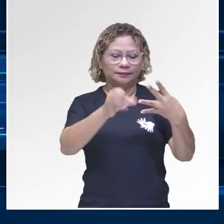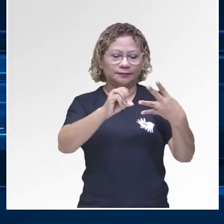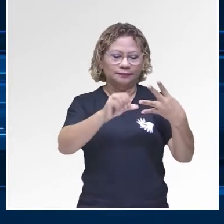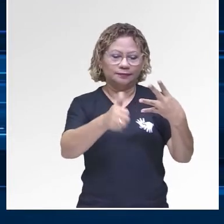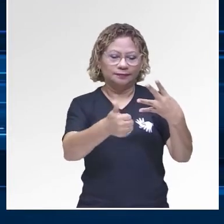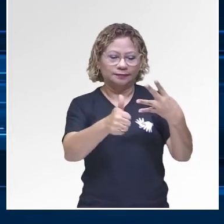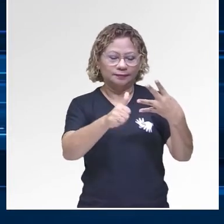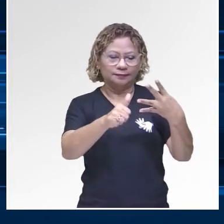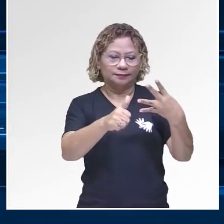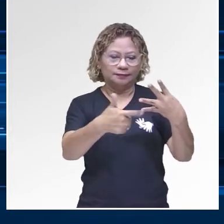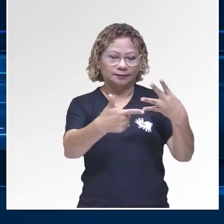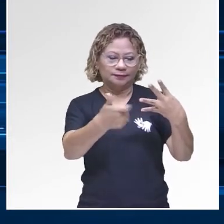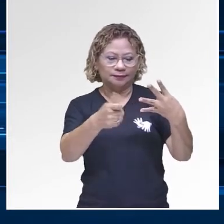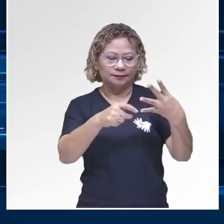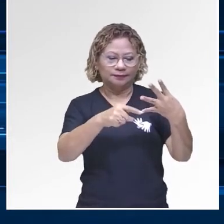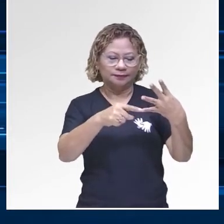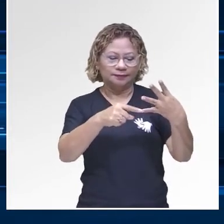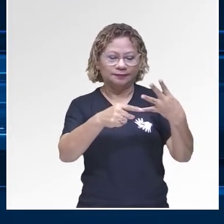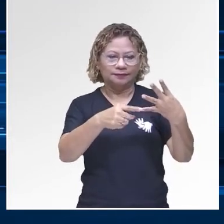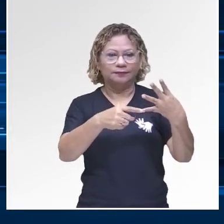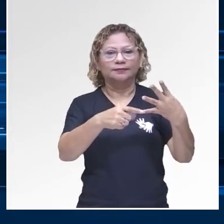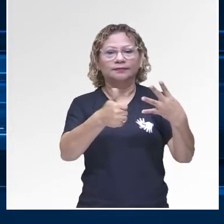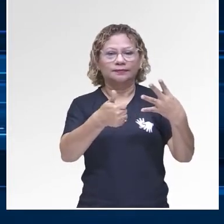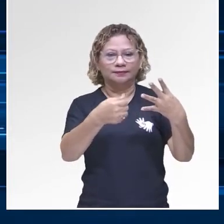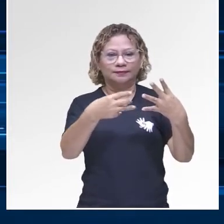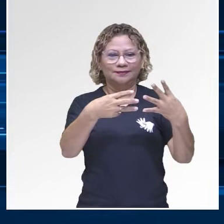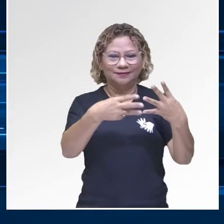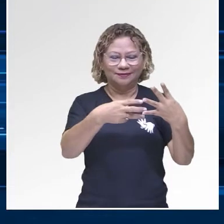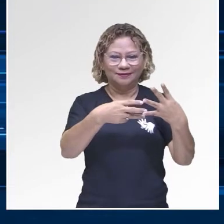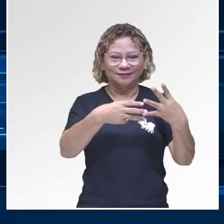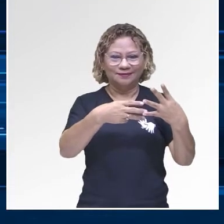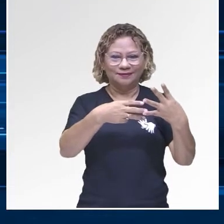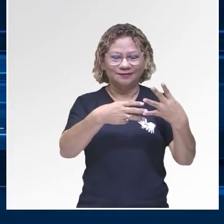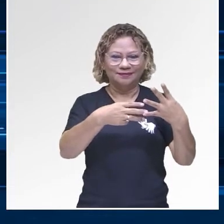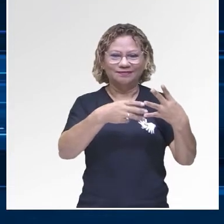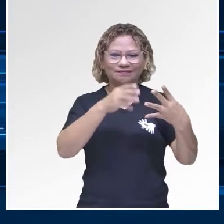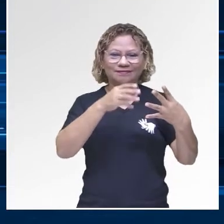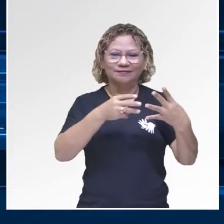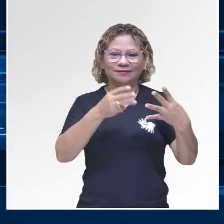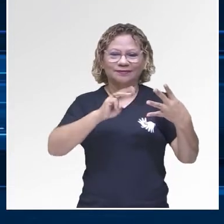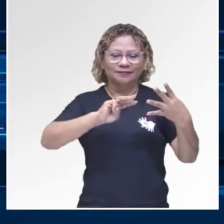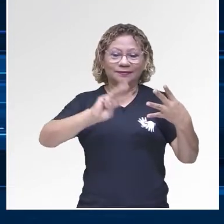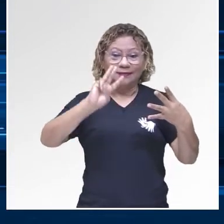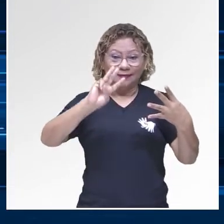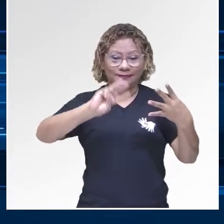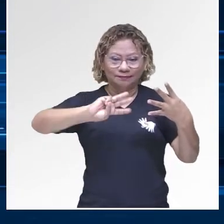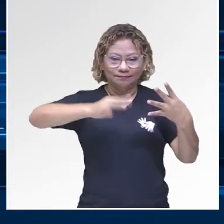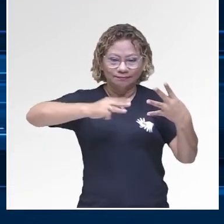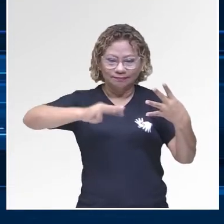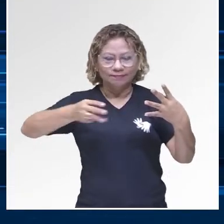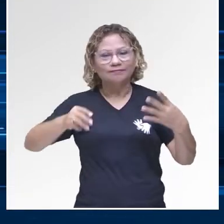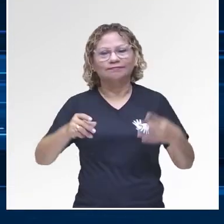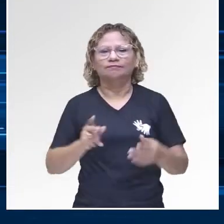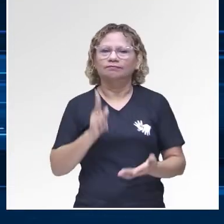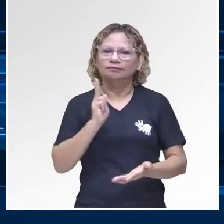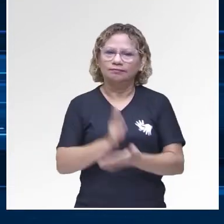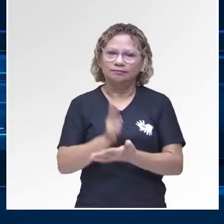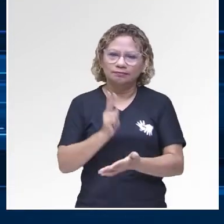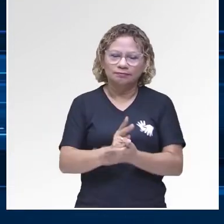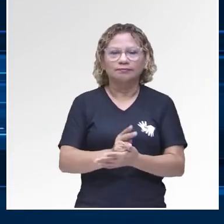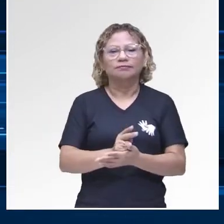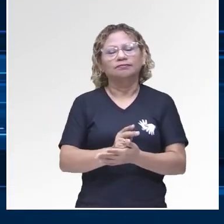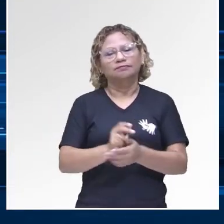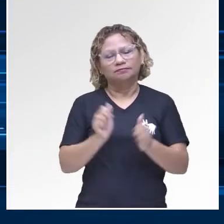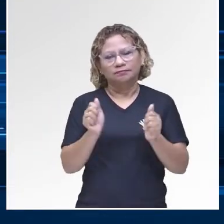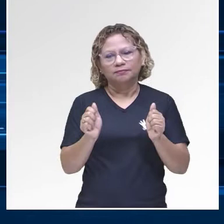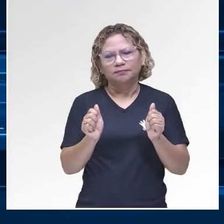Como é que é o comportamento dessa progressão aritmética? Os termos tendem a diminuírem os seus valores. Então, eu saio